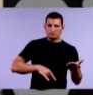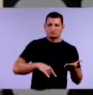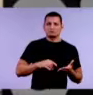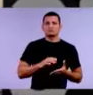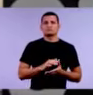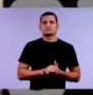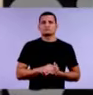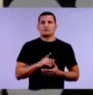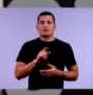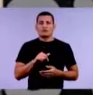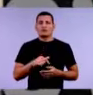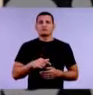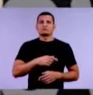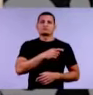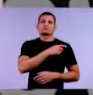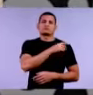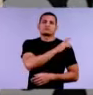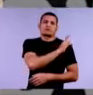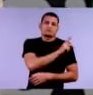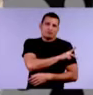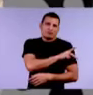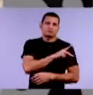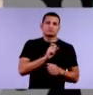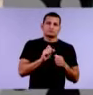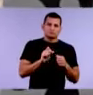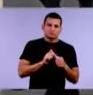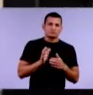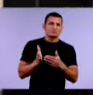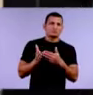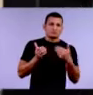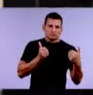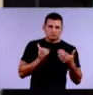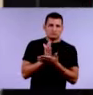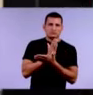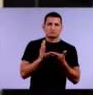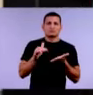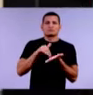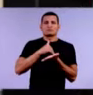assinam, pedindo para que alguma secretaria do Executivo